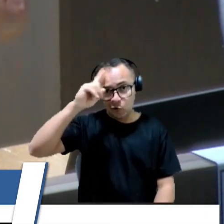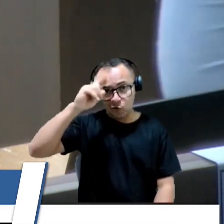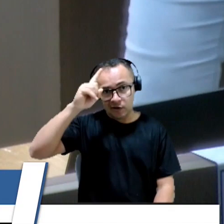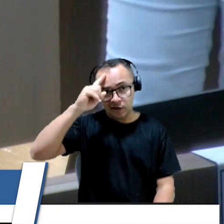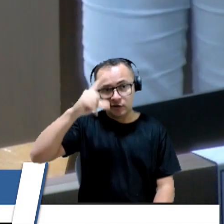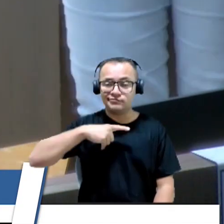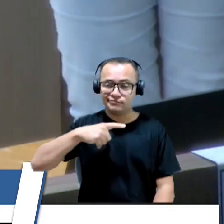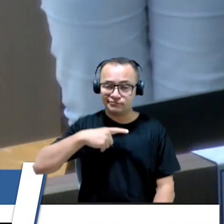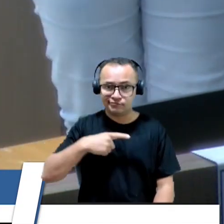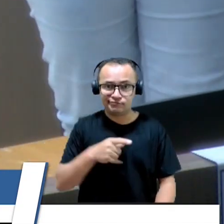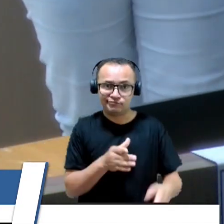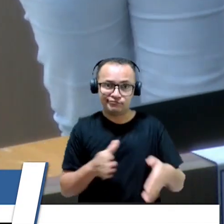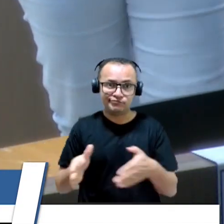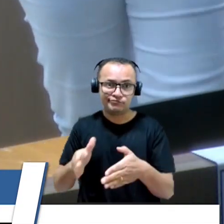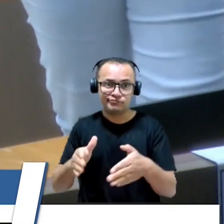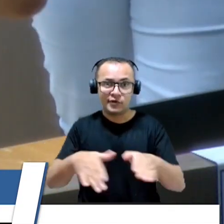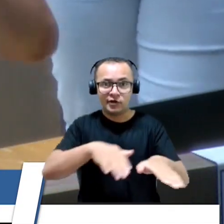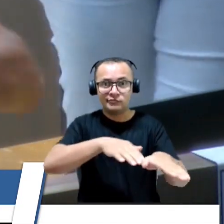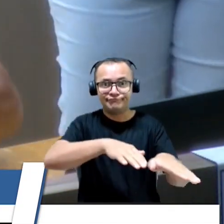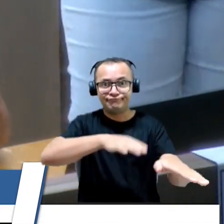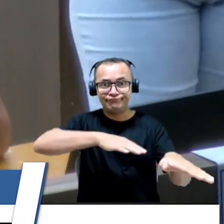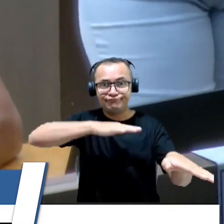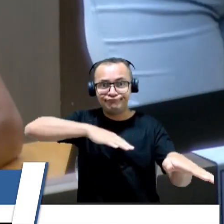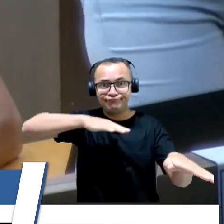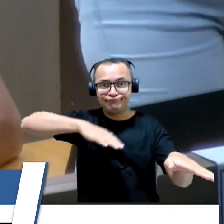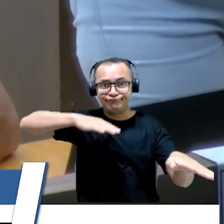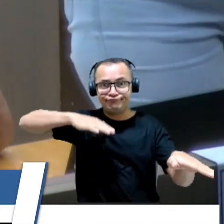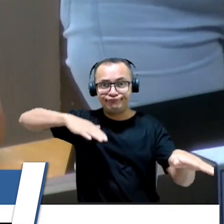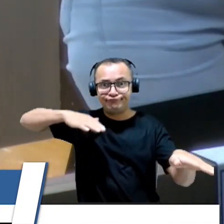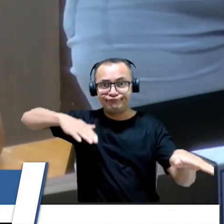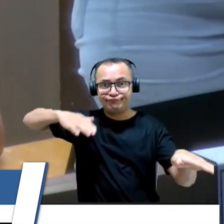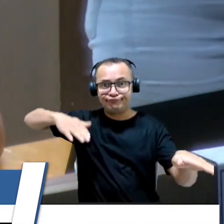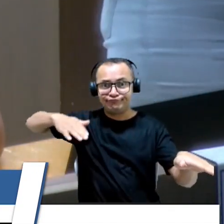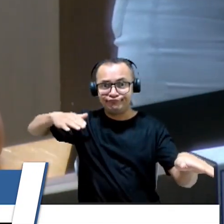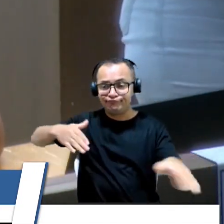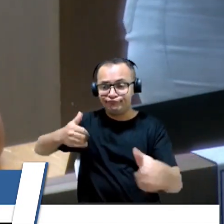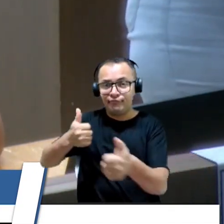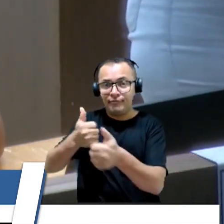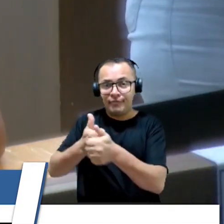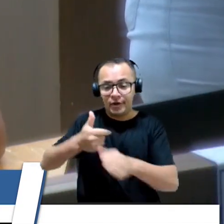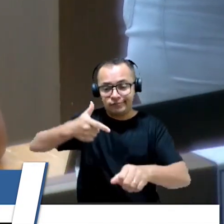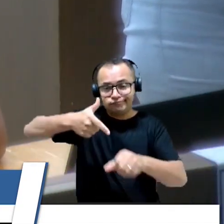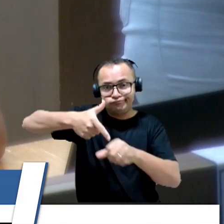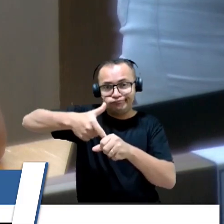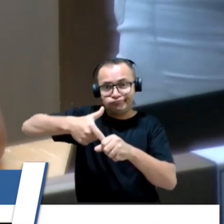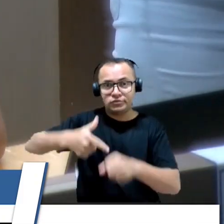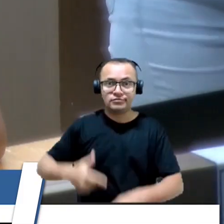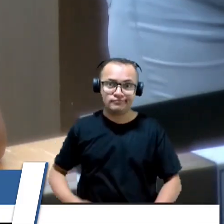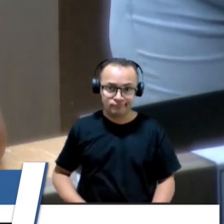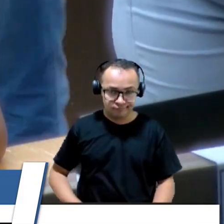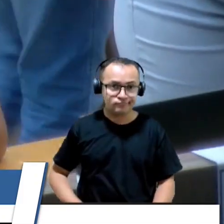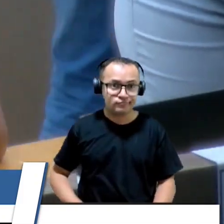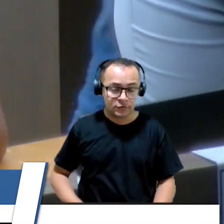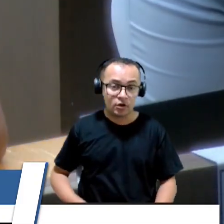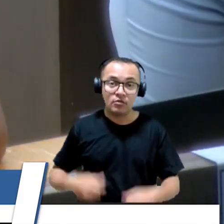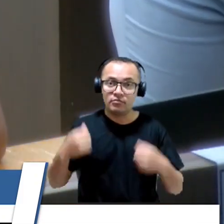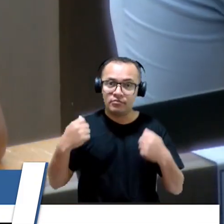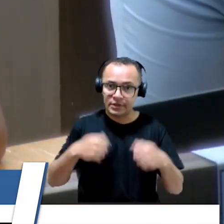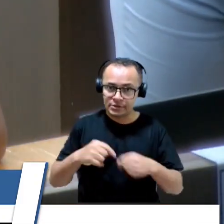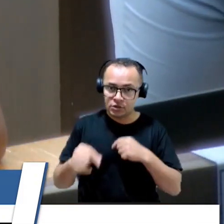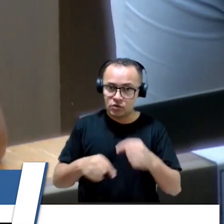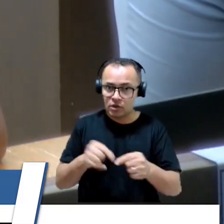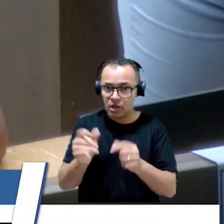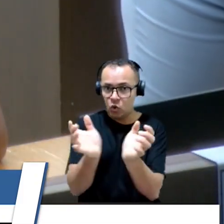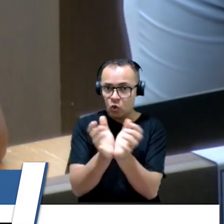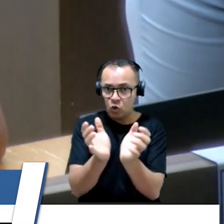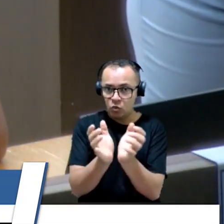fila está chegando lá embaixo, lá perto do posto de gasolina. Né? Então o pessoal do trânsito precisa de olhar com mais carinho, porque agora saiu